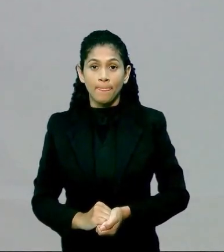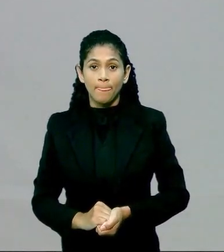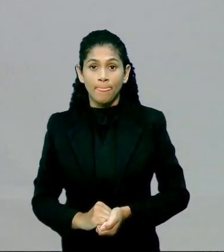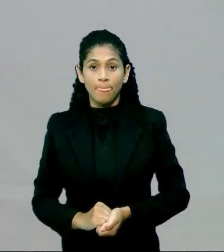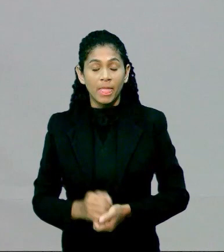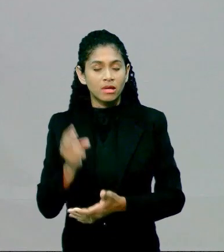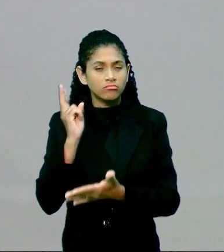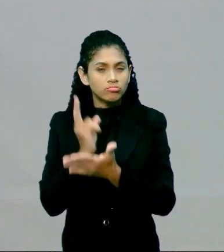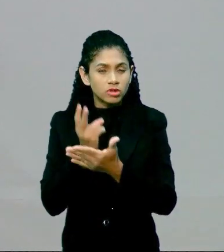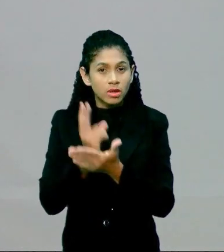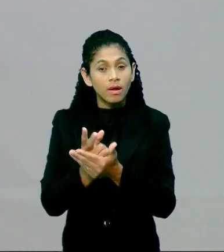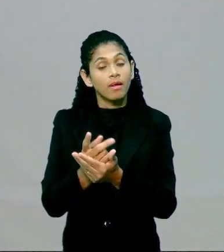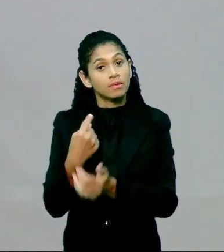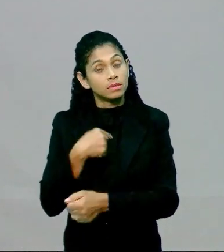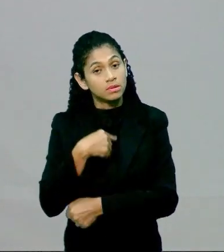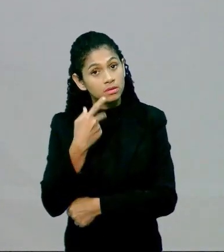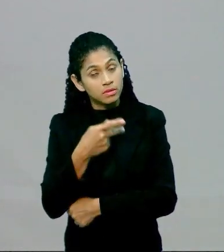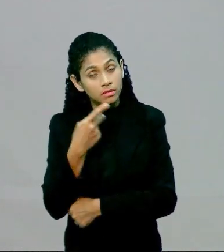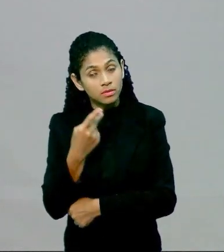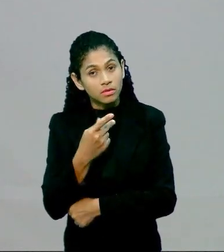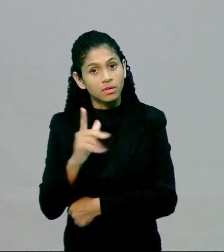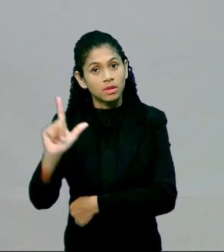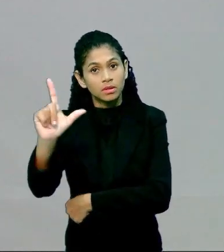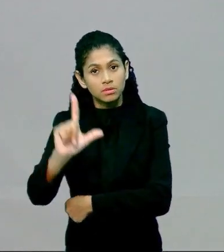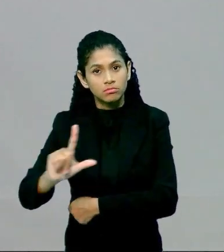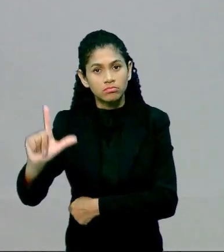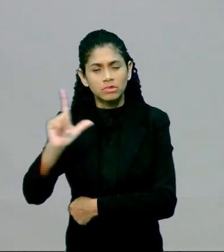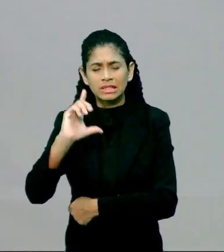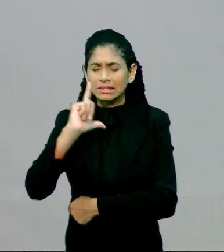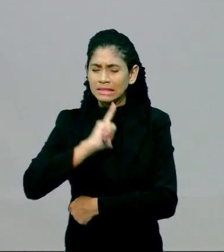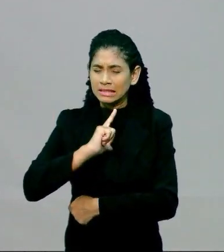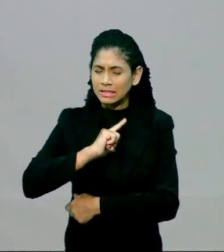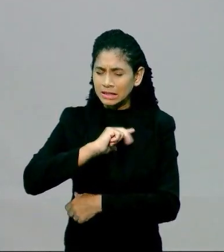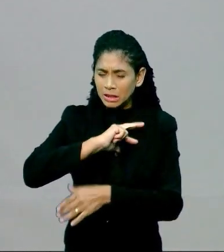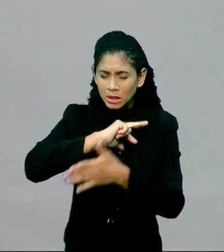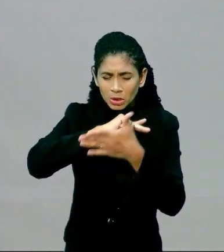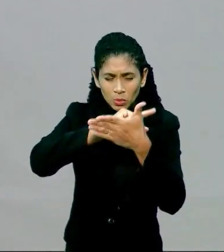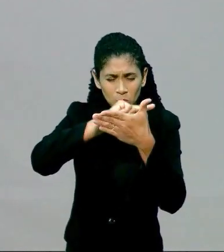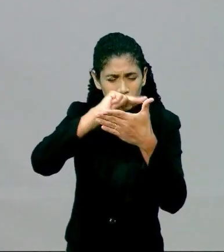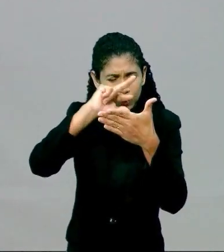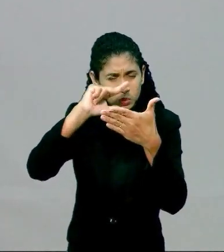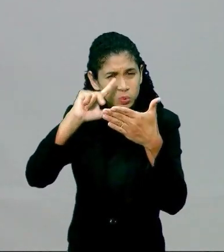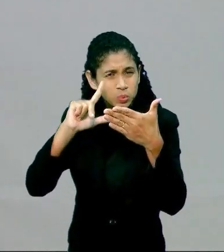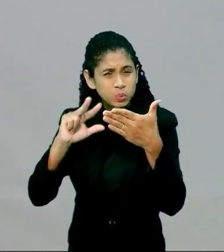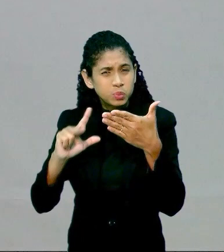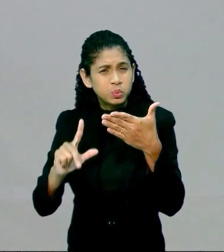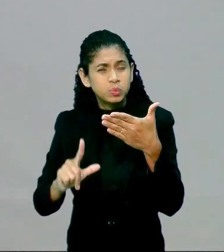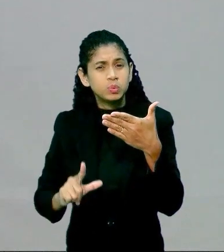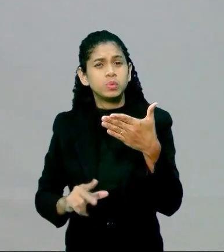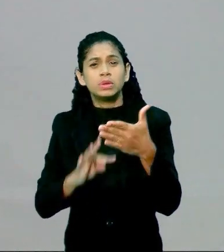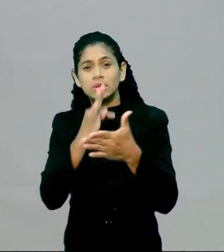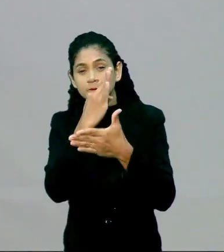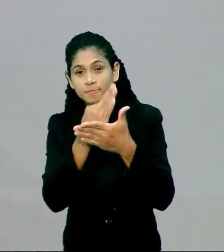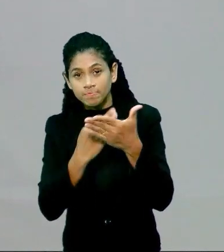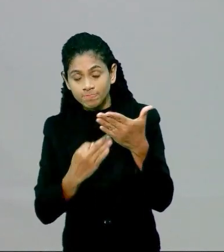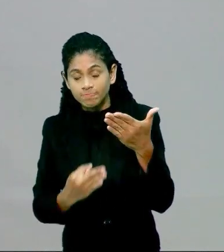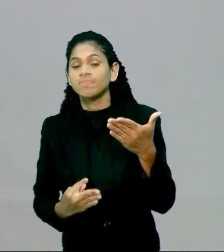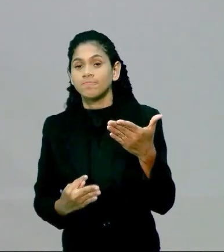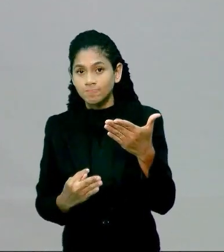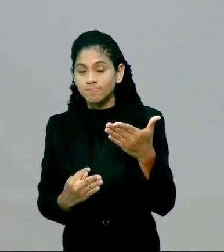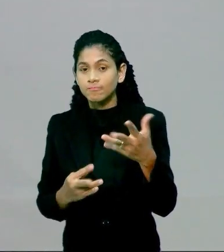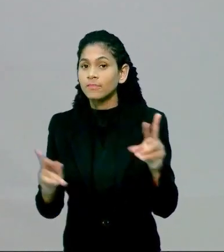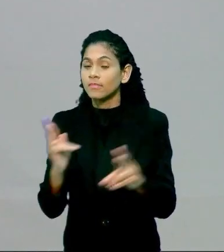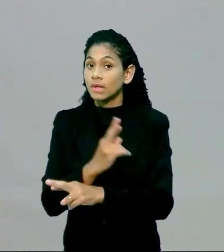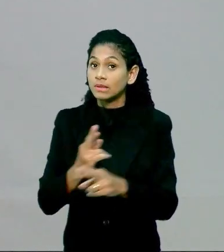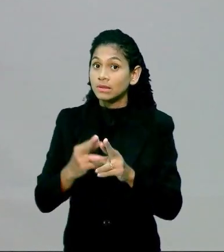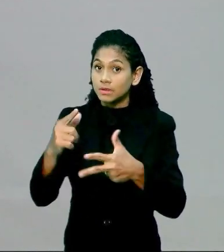Sempre enfatizo que quando a gente fala de literatura, tem muito texto. Então, quando se fala de Enem, principalmente esses textos, eles